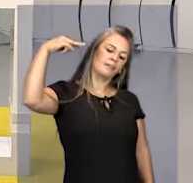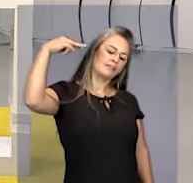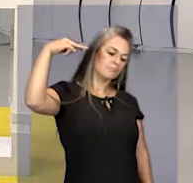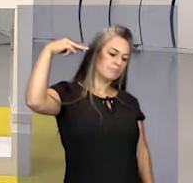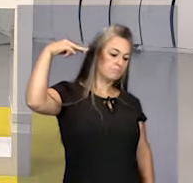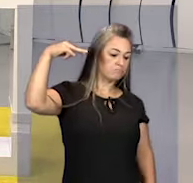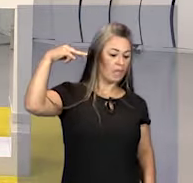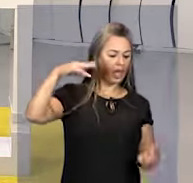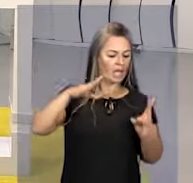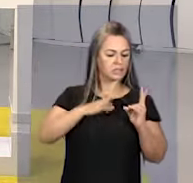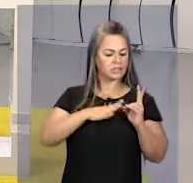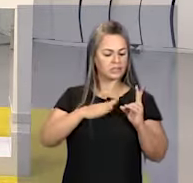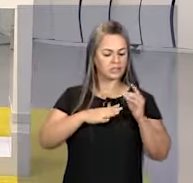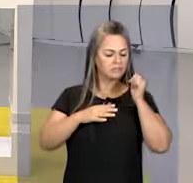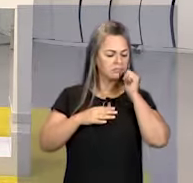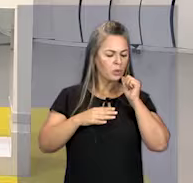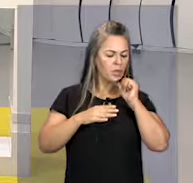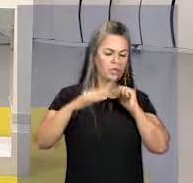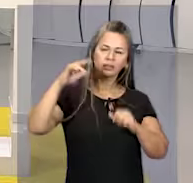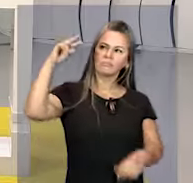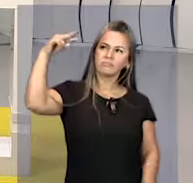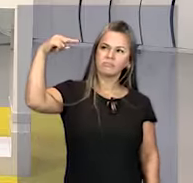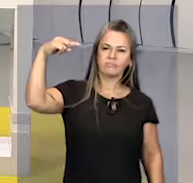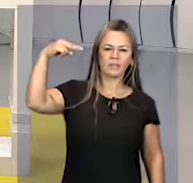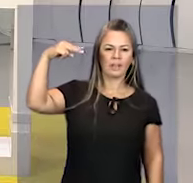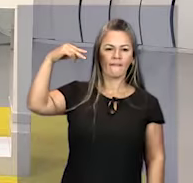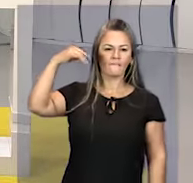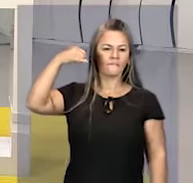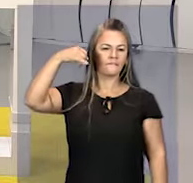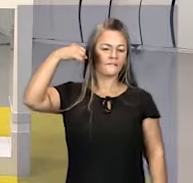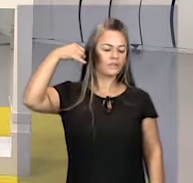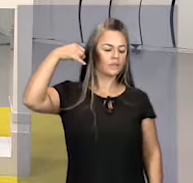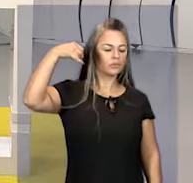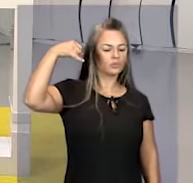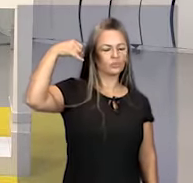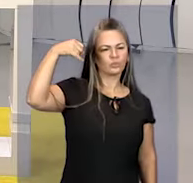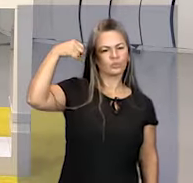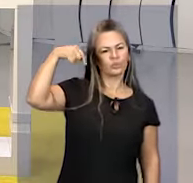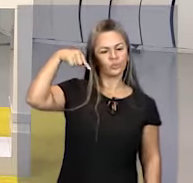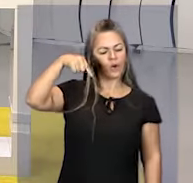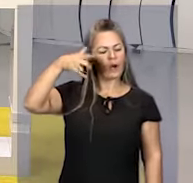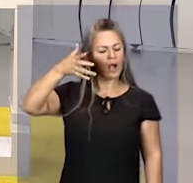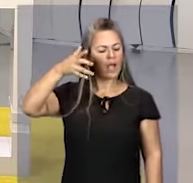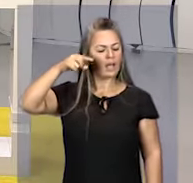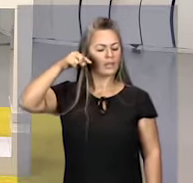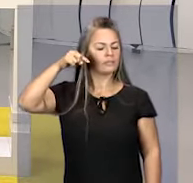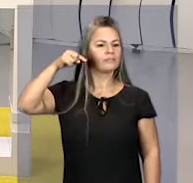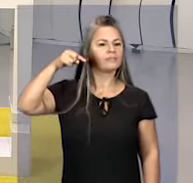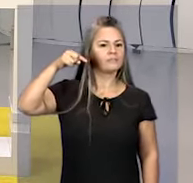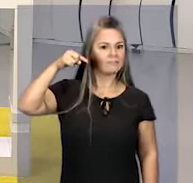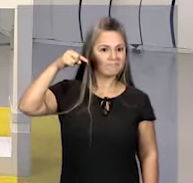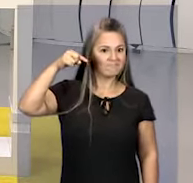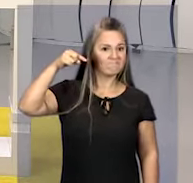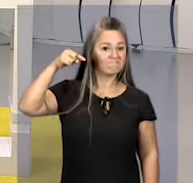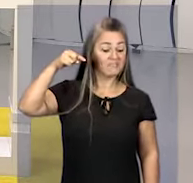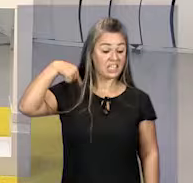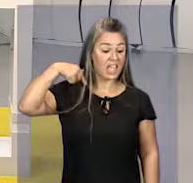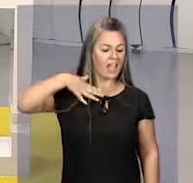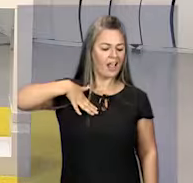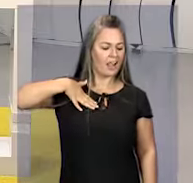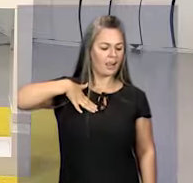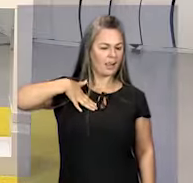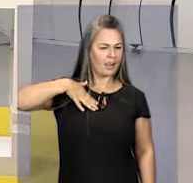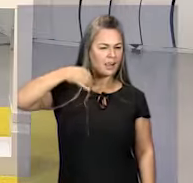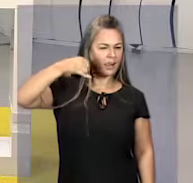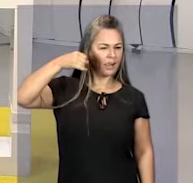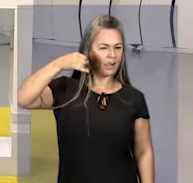índias bonitas passeando, e ele era muito namorador, assim, falava assim, eu quero essa aí para mim. E aí, quando ele gostava de uma índia,